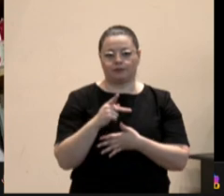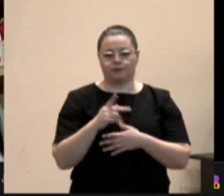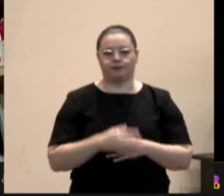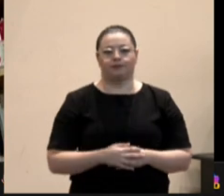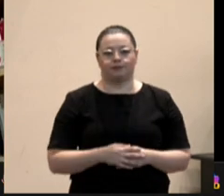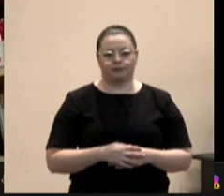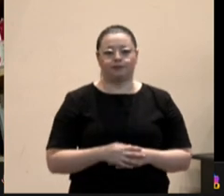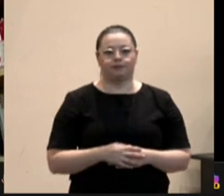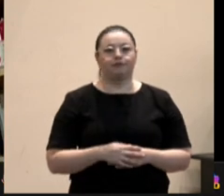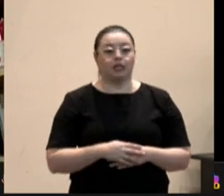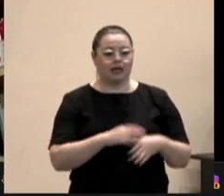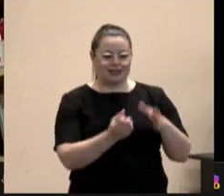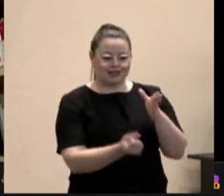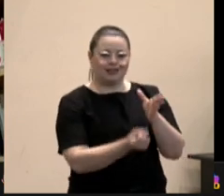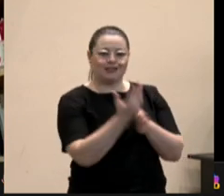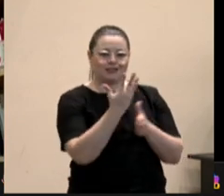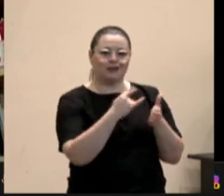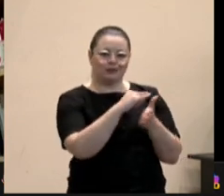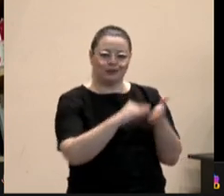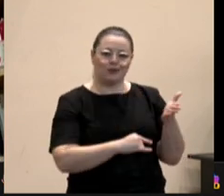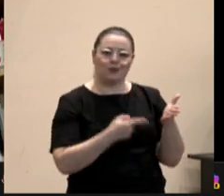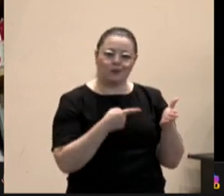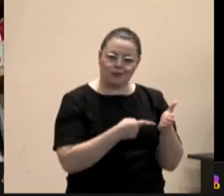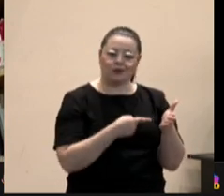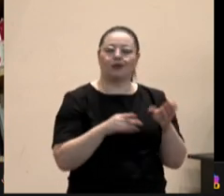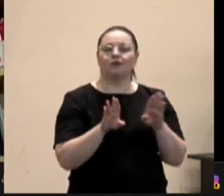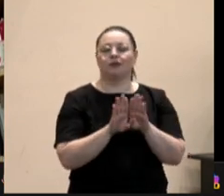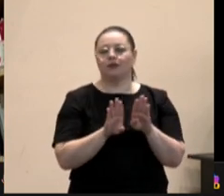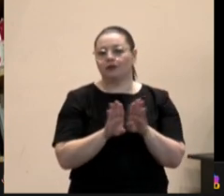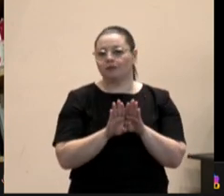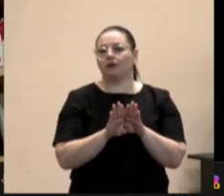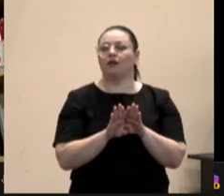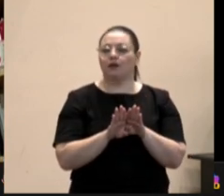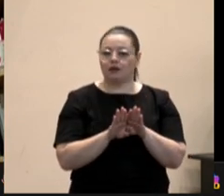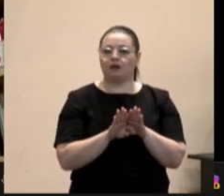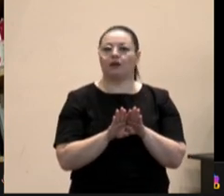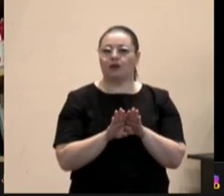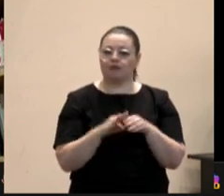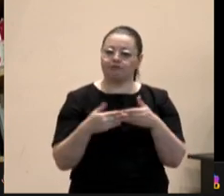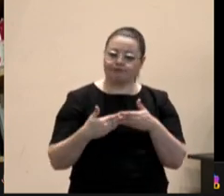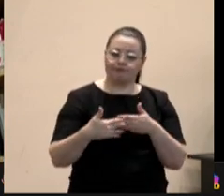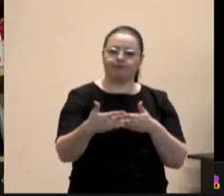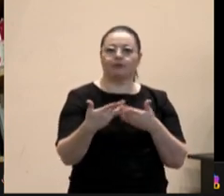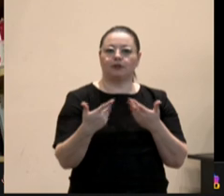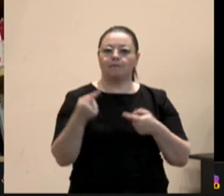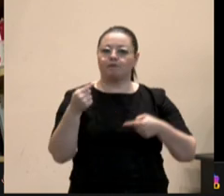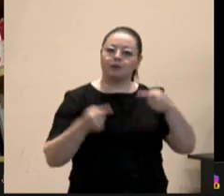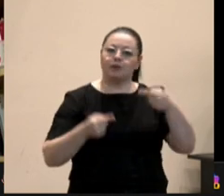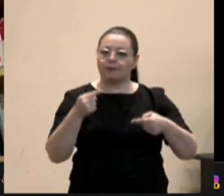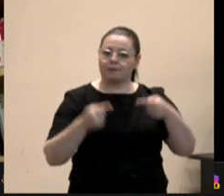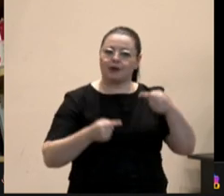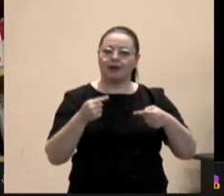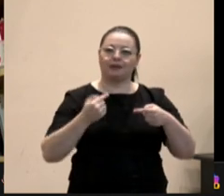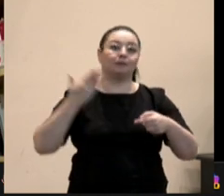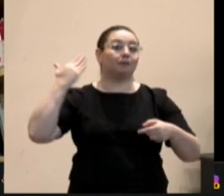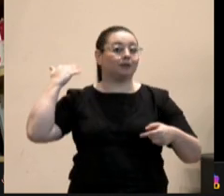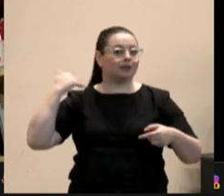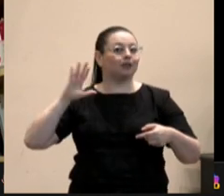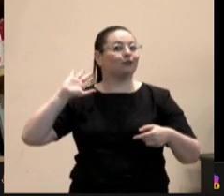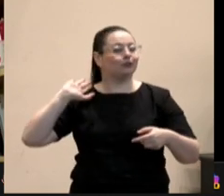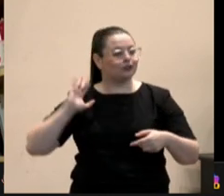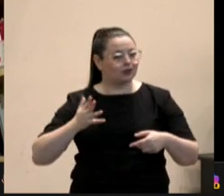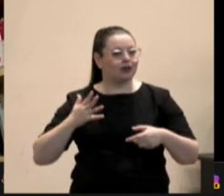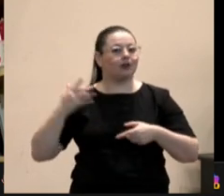do texto do documento referência, na sequência, né, nos debates que foram realizados na conferência, na